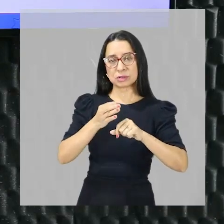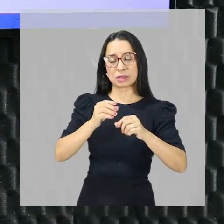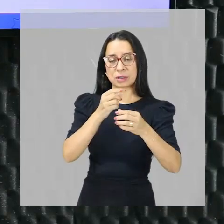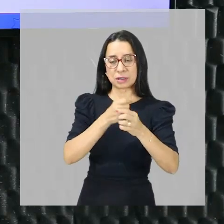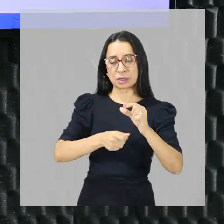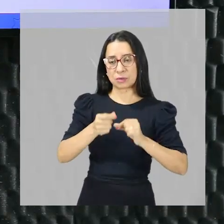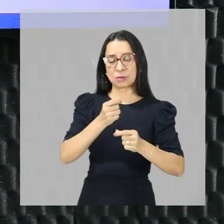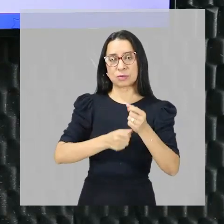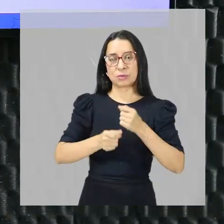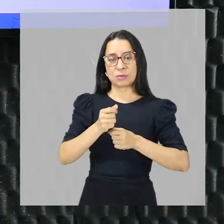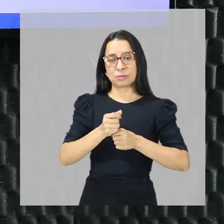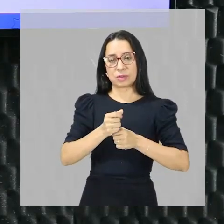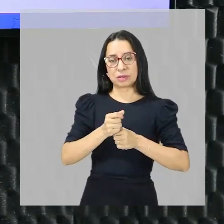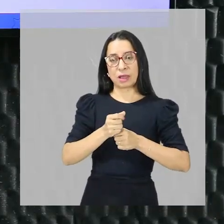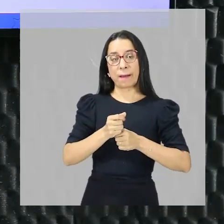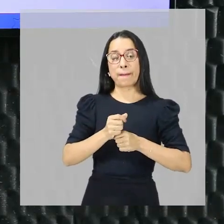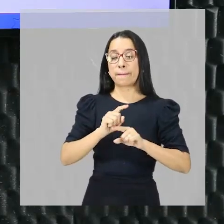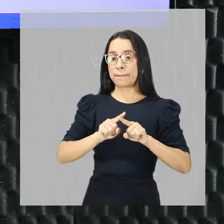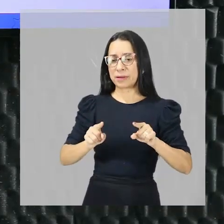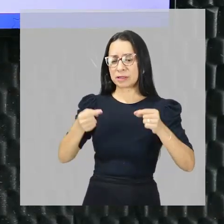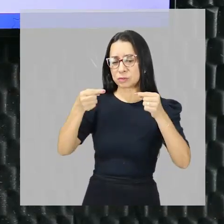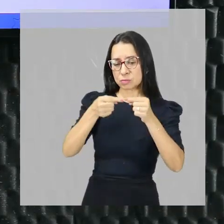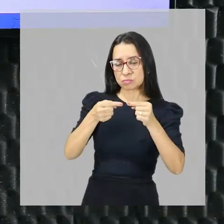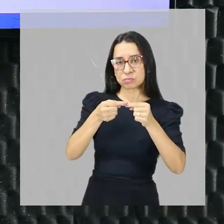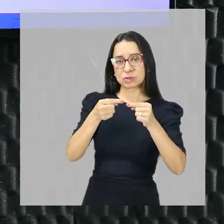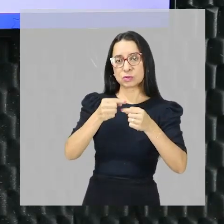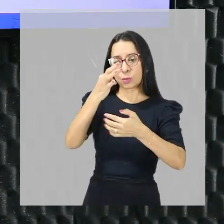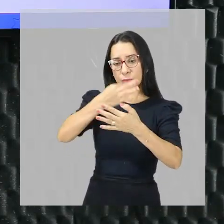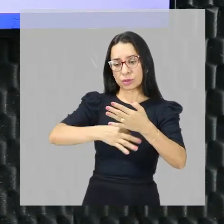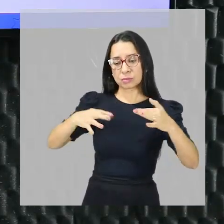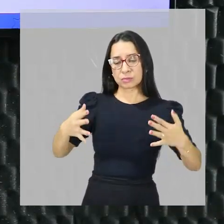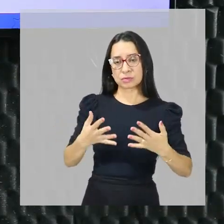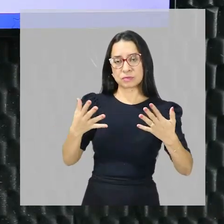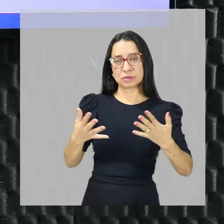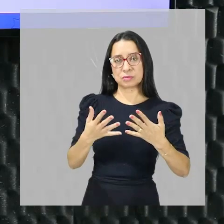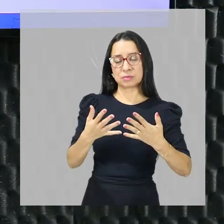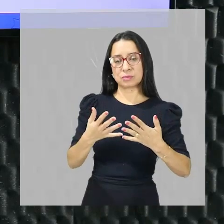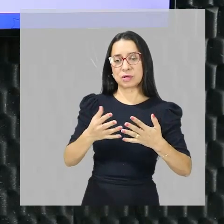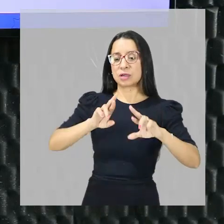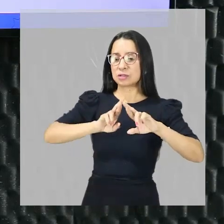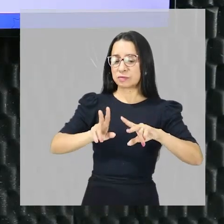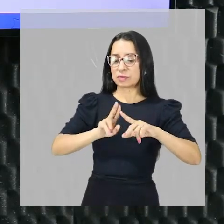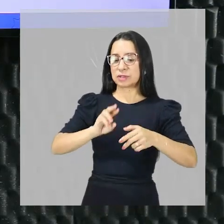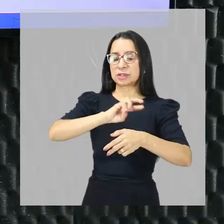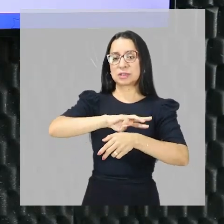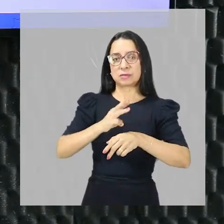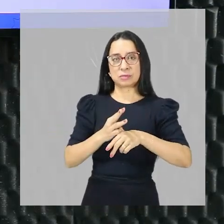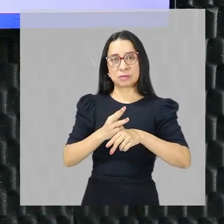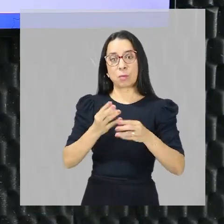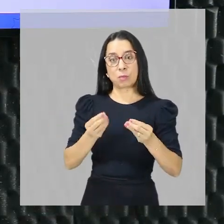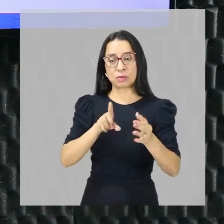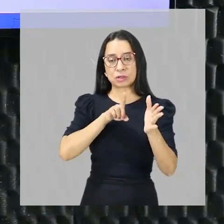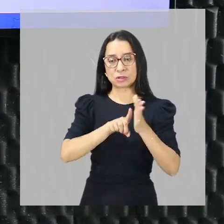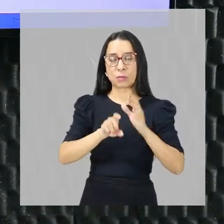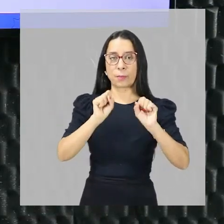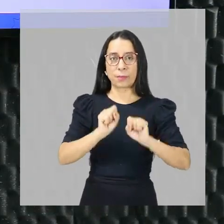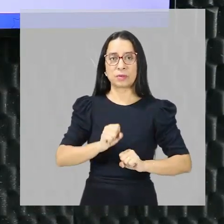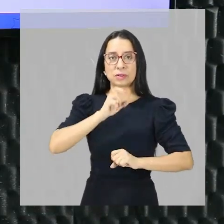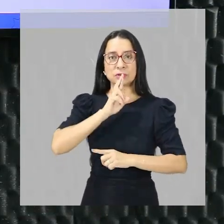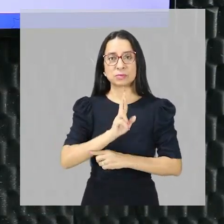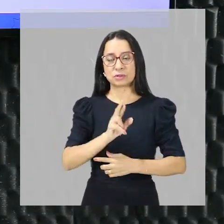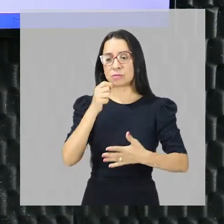UEMA. Na UEMA, muitas questões, eu já te falei isso em outras aulas, muitas questões podem ser respondidas